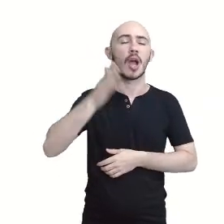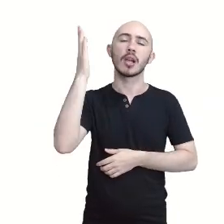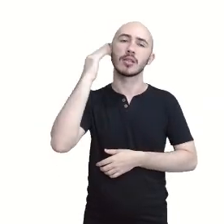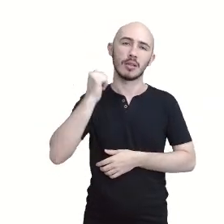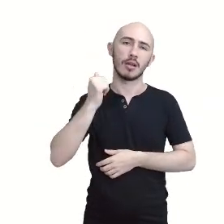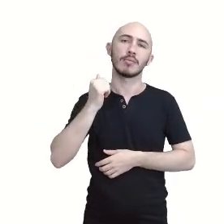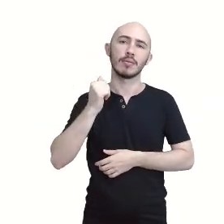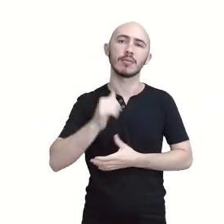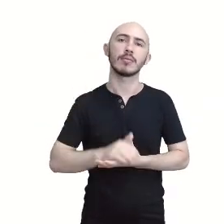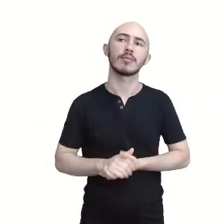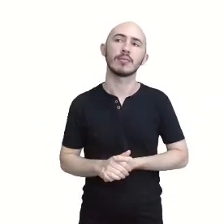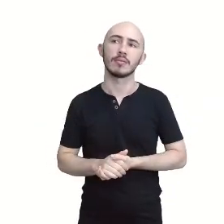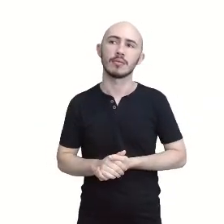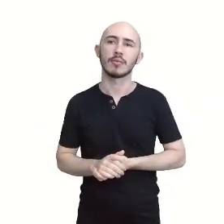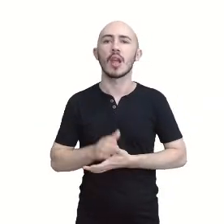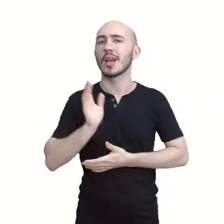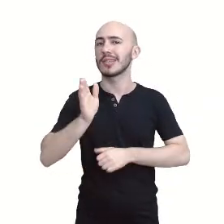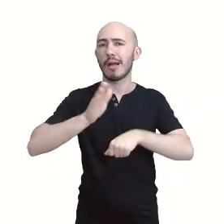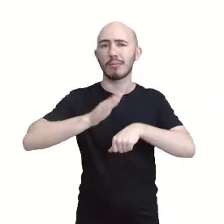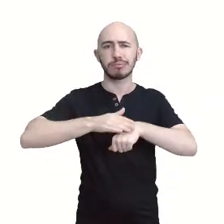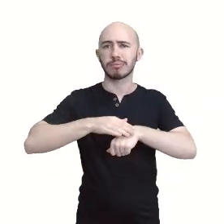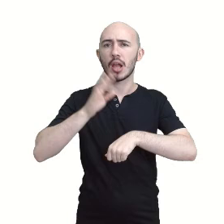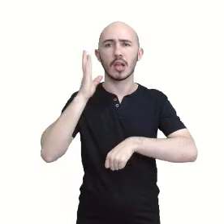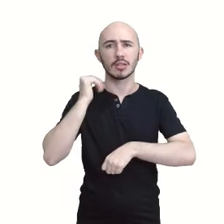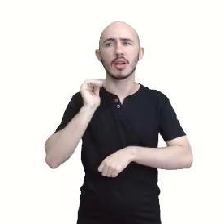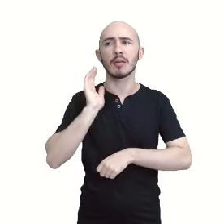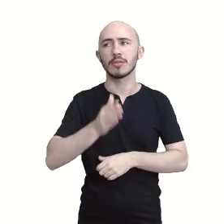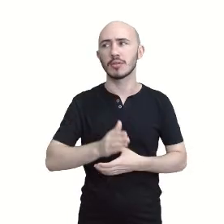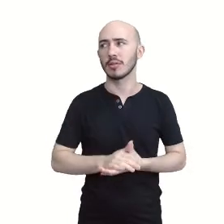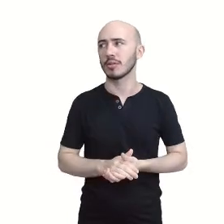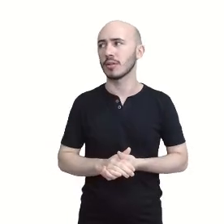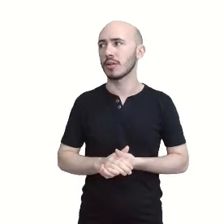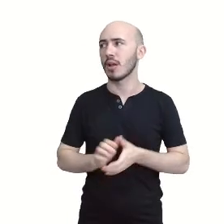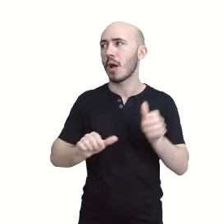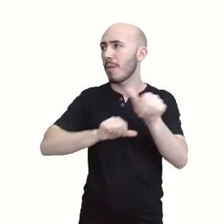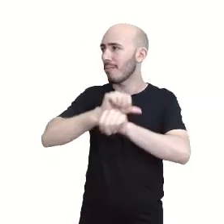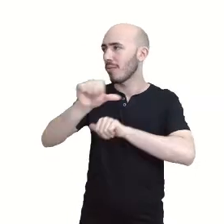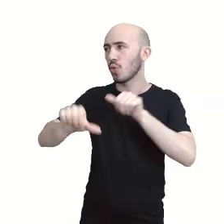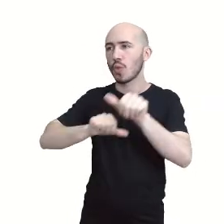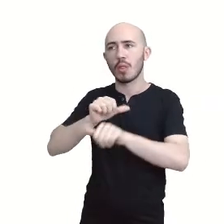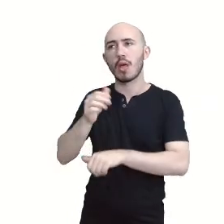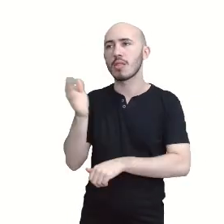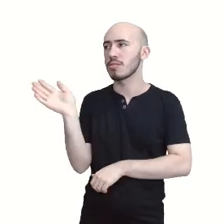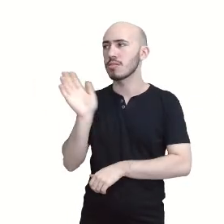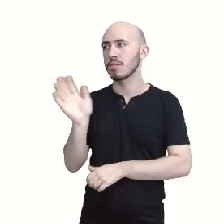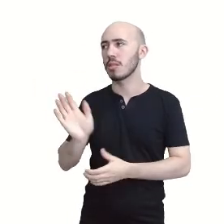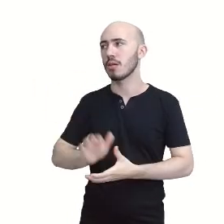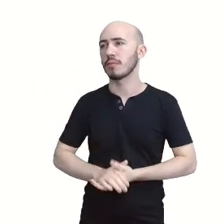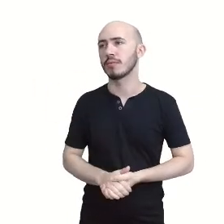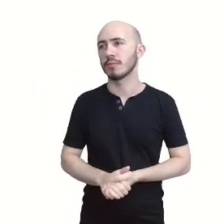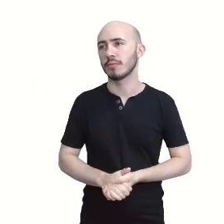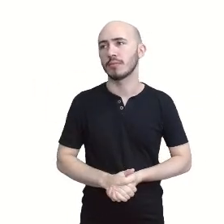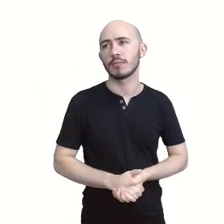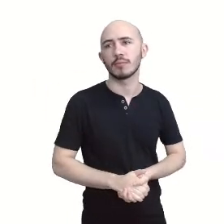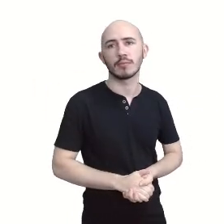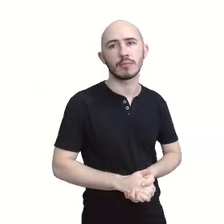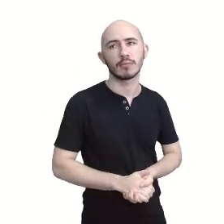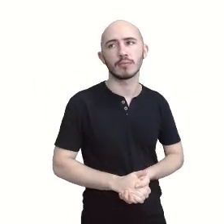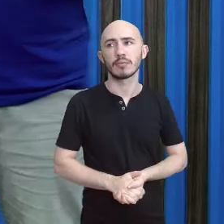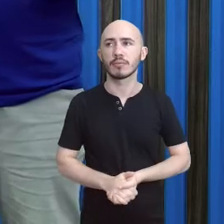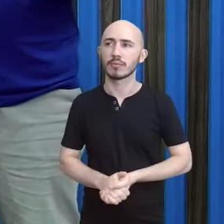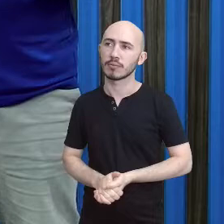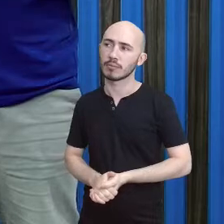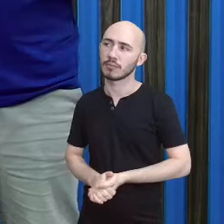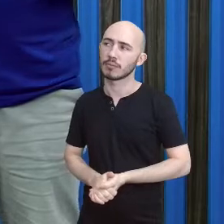are, they are. Bem automáticozinho, porque não muda, não tem diferença, tá bom? Não muda.